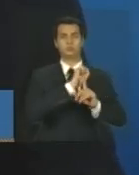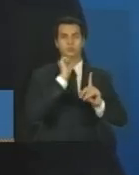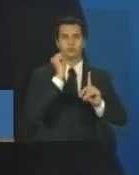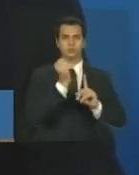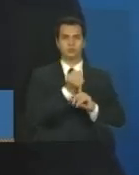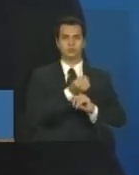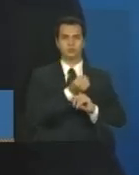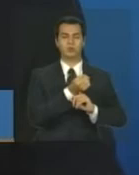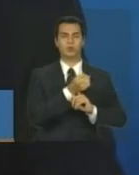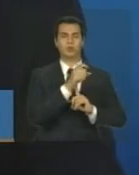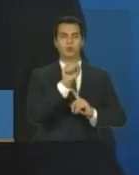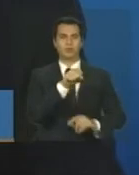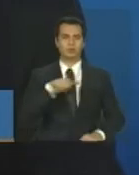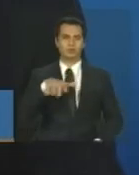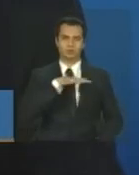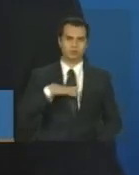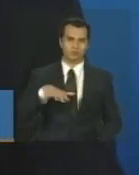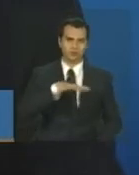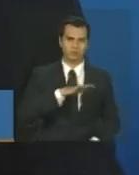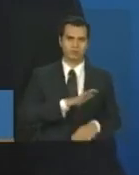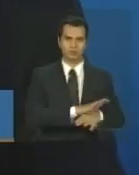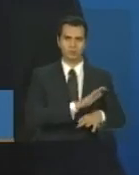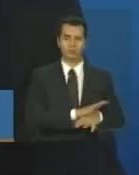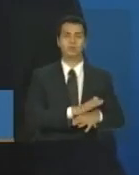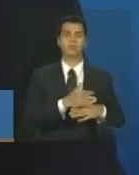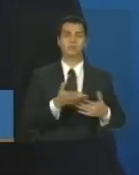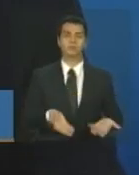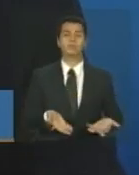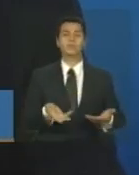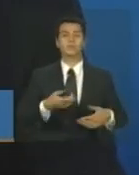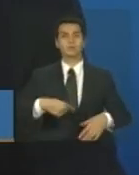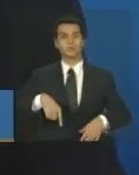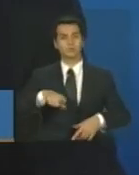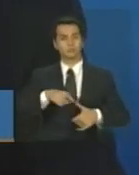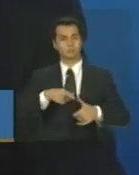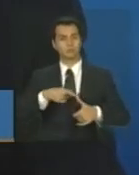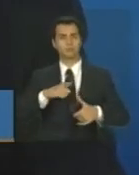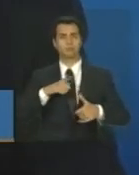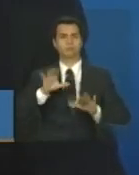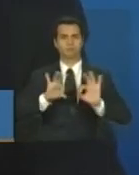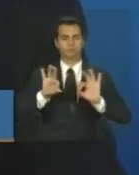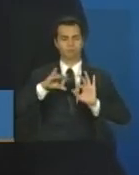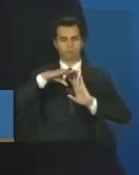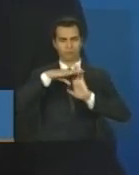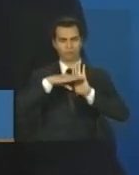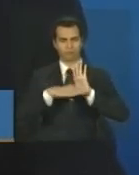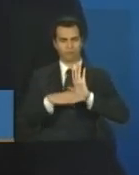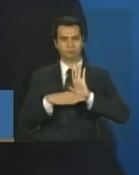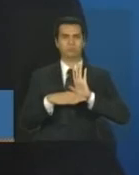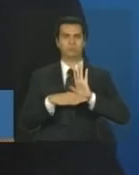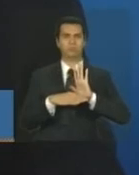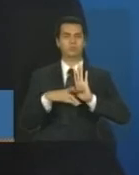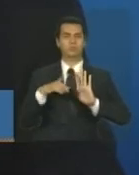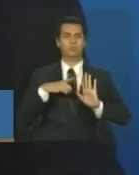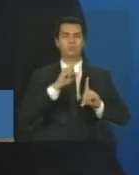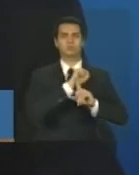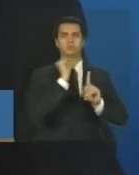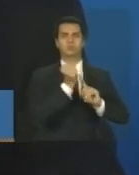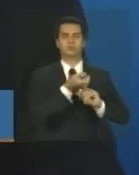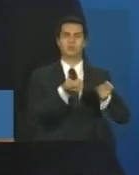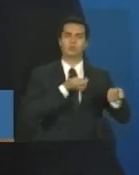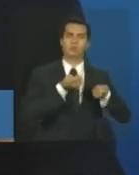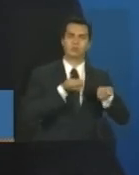social na E aí por meio desse planejamento a essas instâncias de controle social